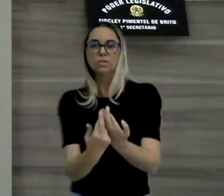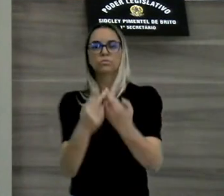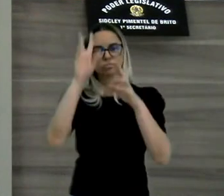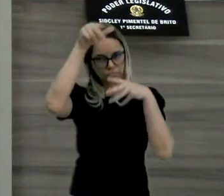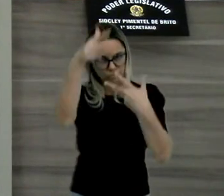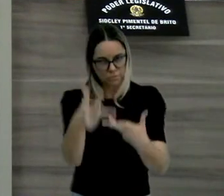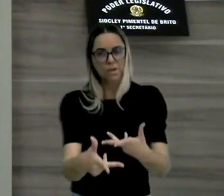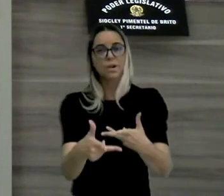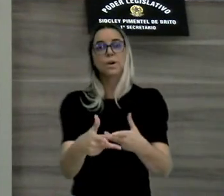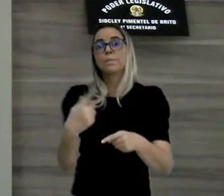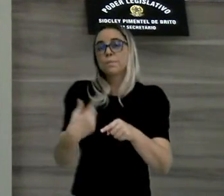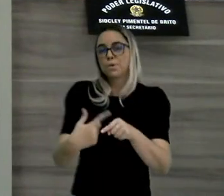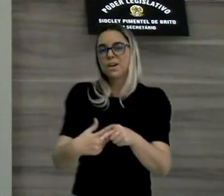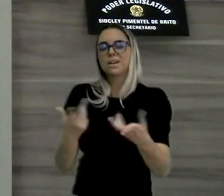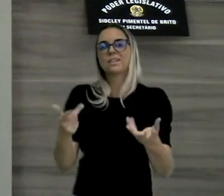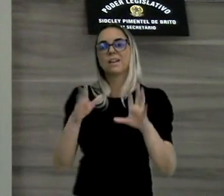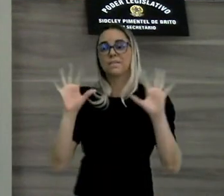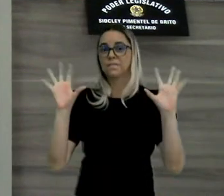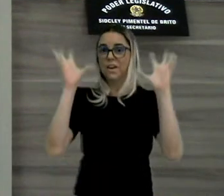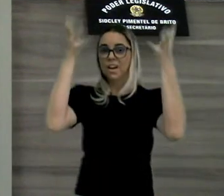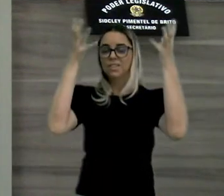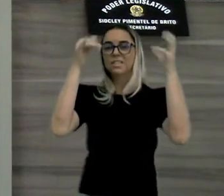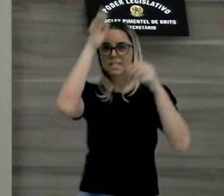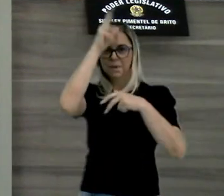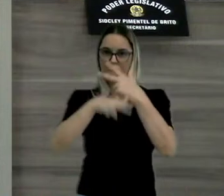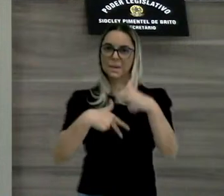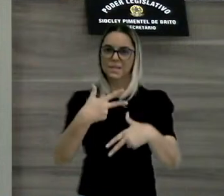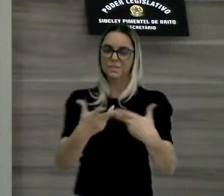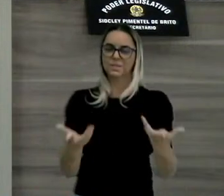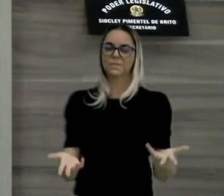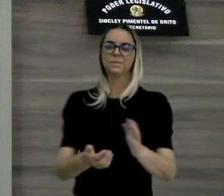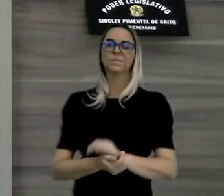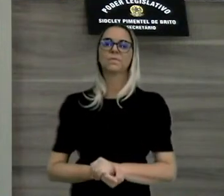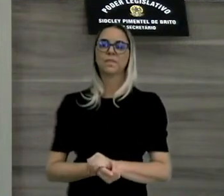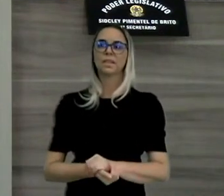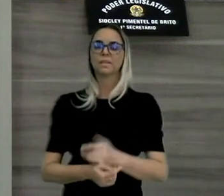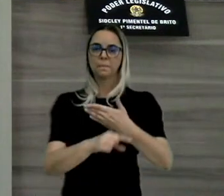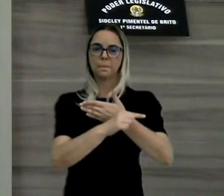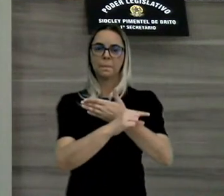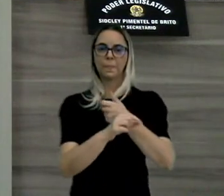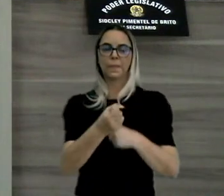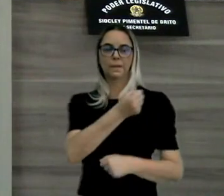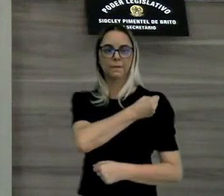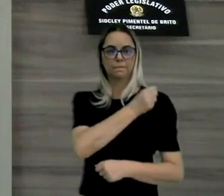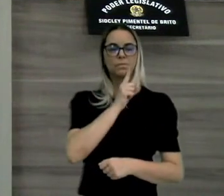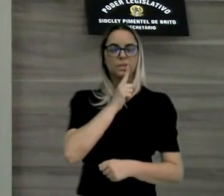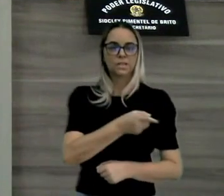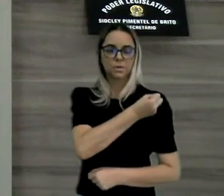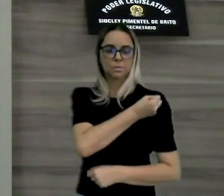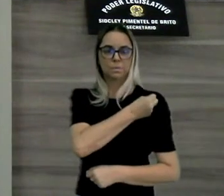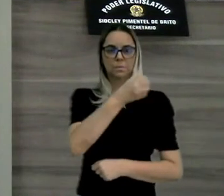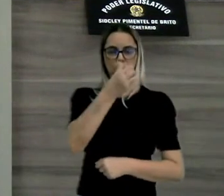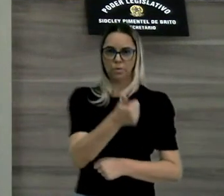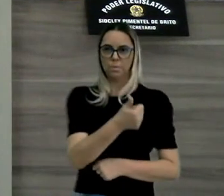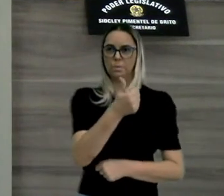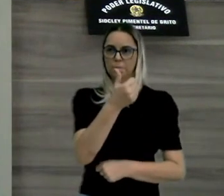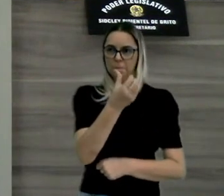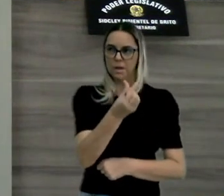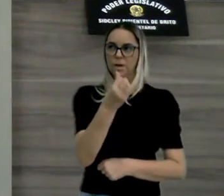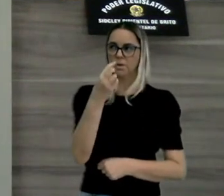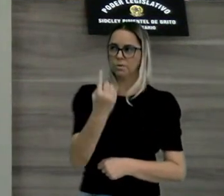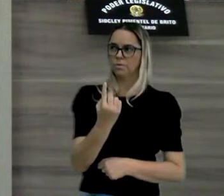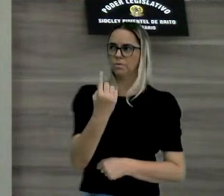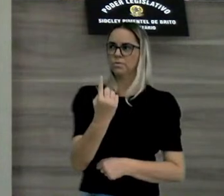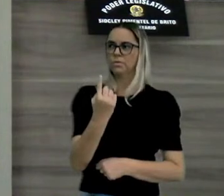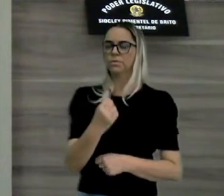alusiva à emancipação política somente do Una indicação Legislativa número 61/2022 de autoria do